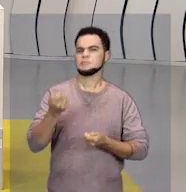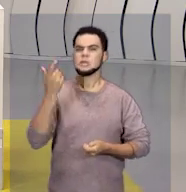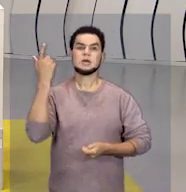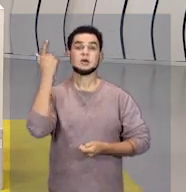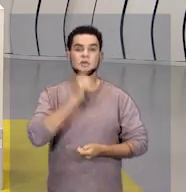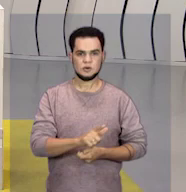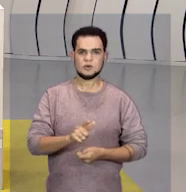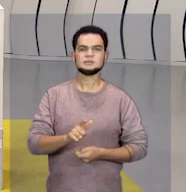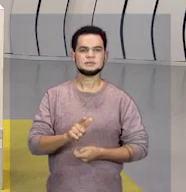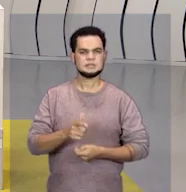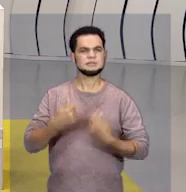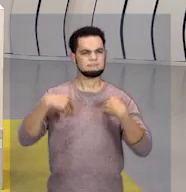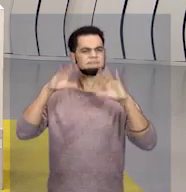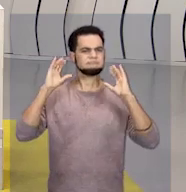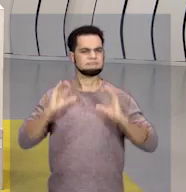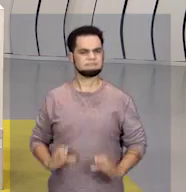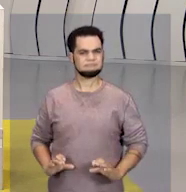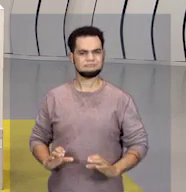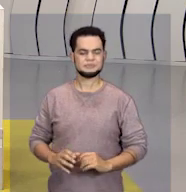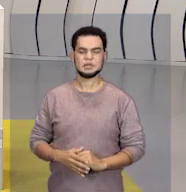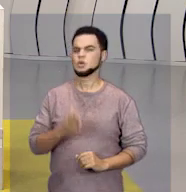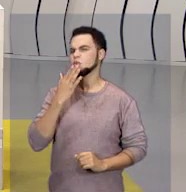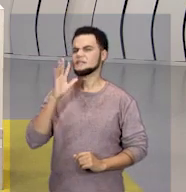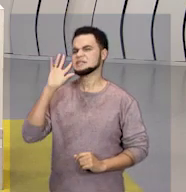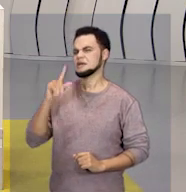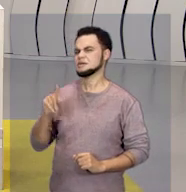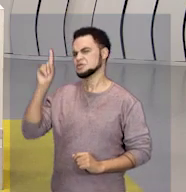exercer a sua cidadania?